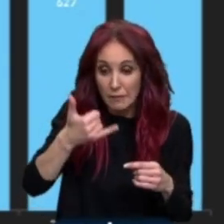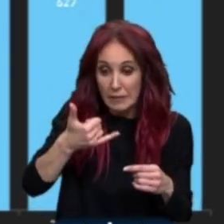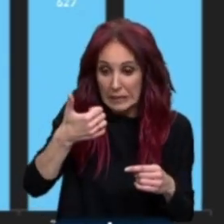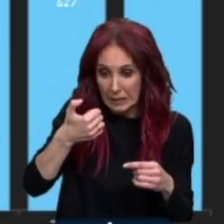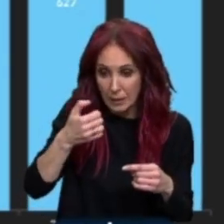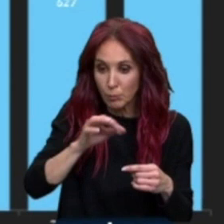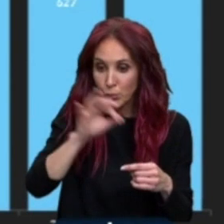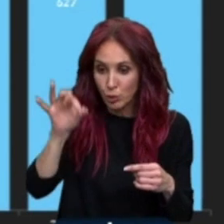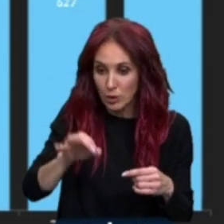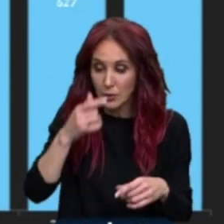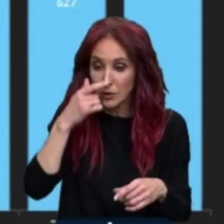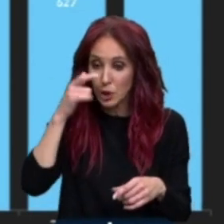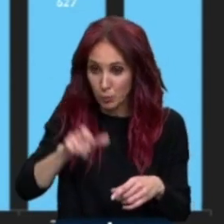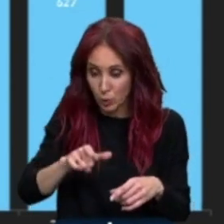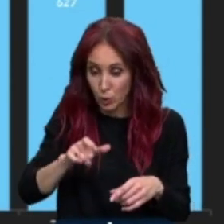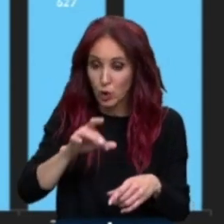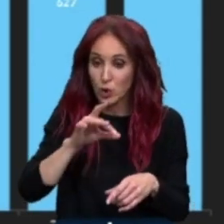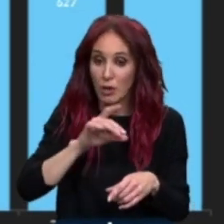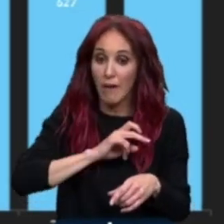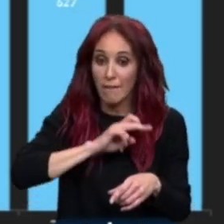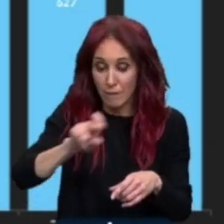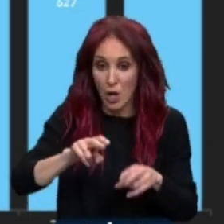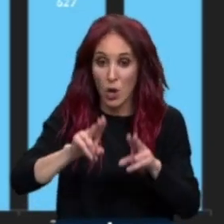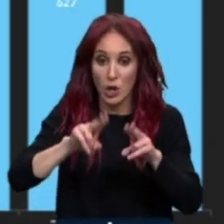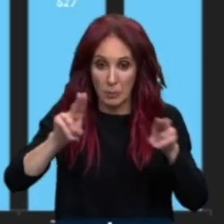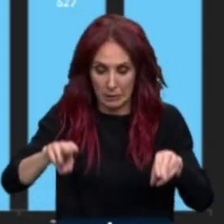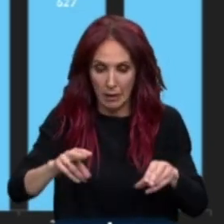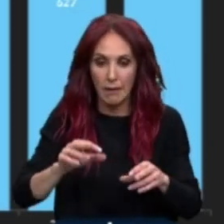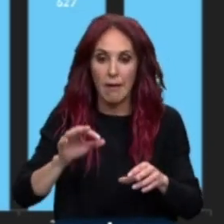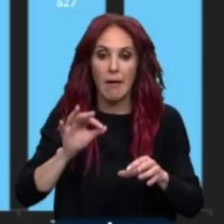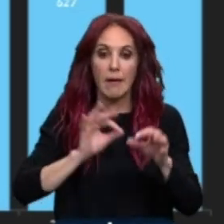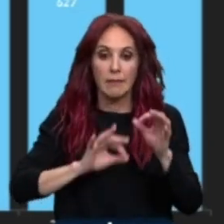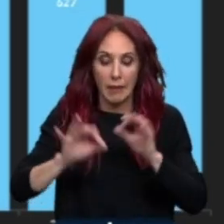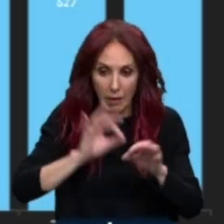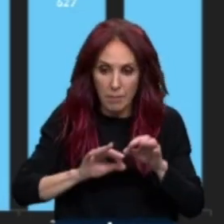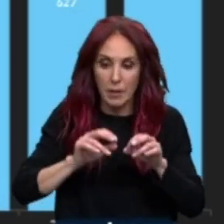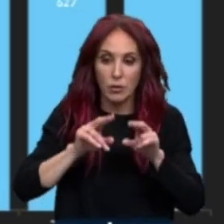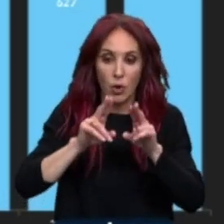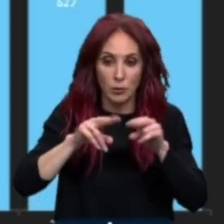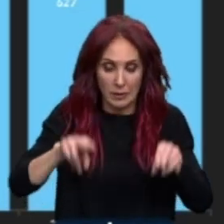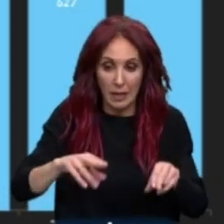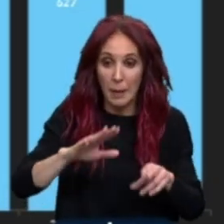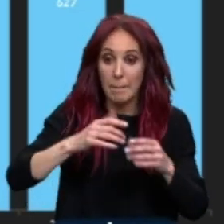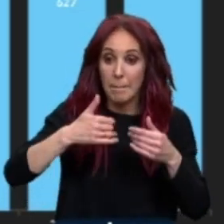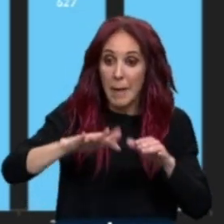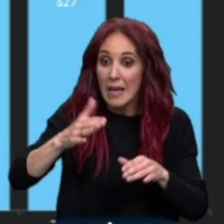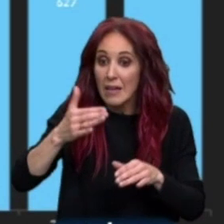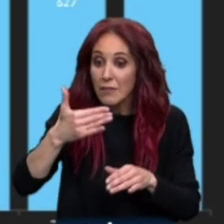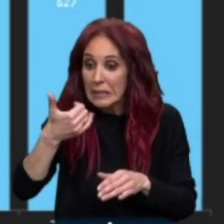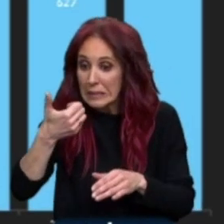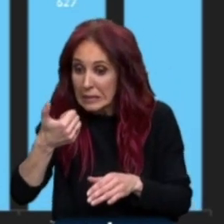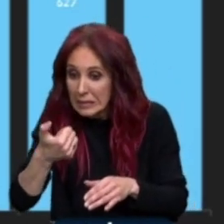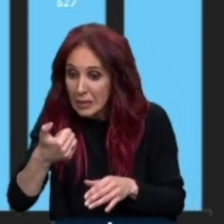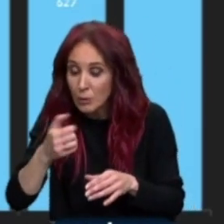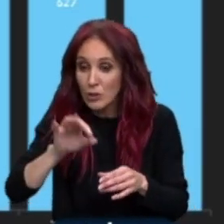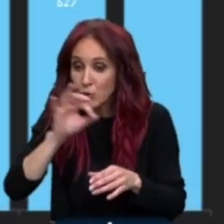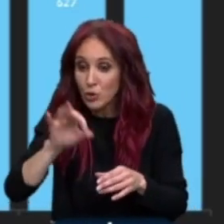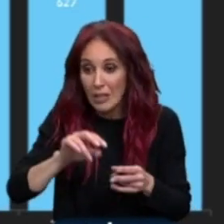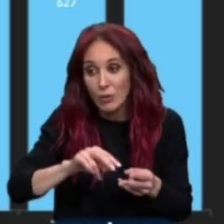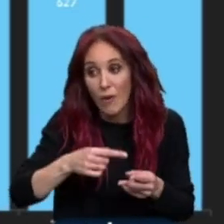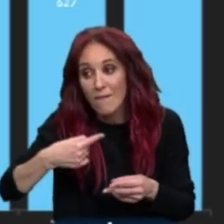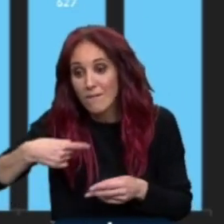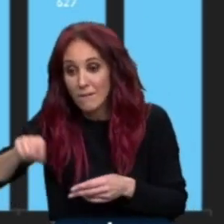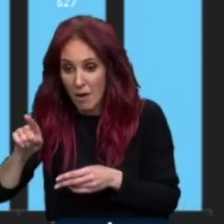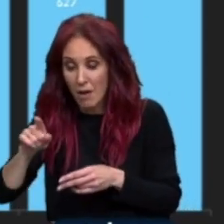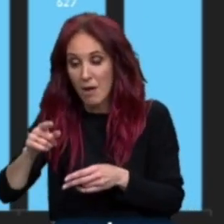25% dos doentes que são hospitalizados, que recebem tratamento em unidades hospitalares, 25% deles, 1 em cada 4, chegam aos cuidados